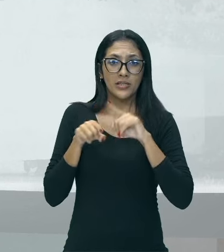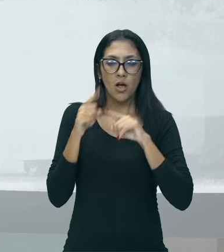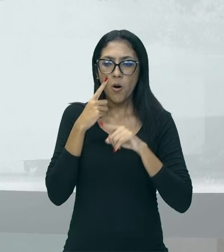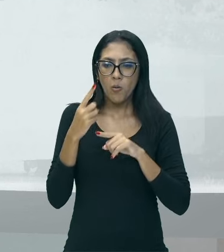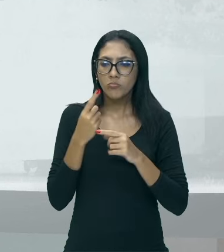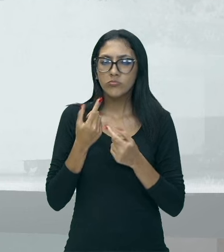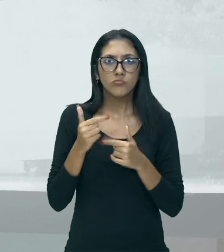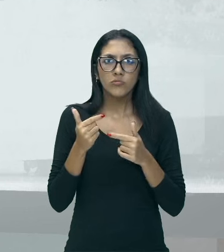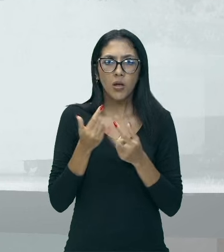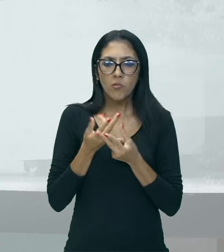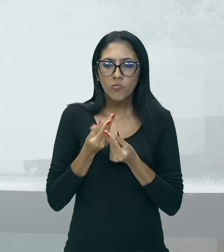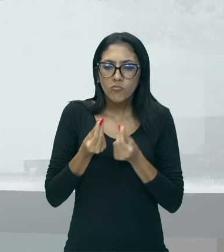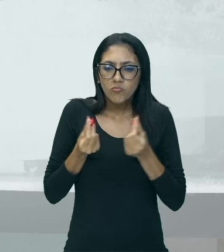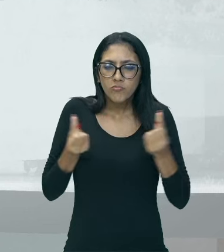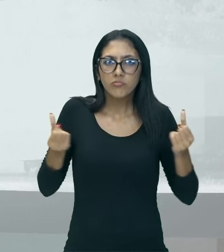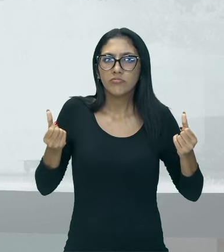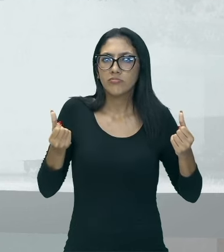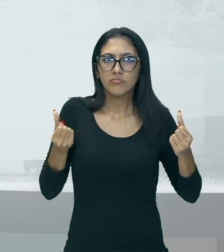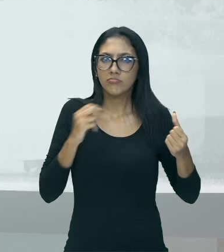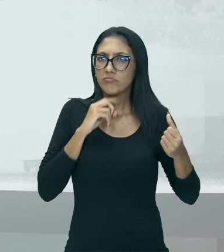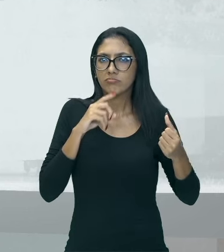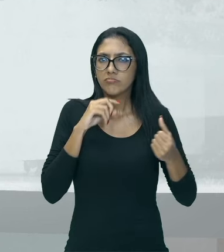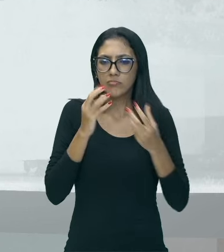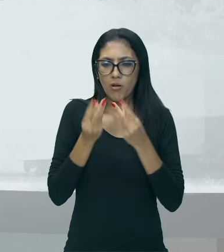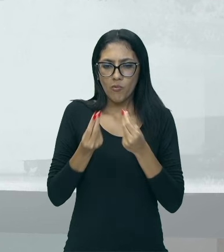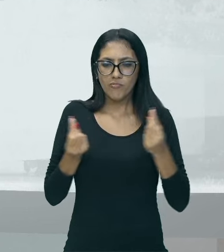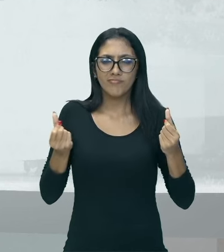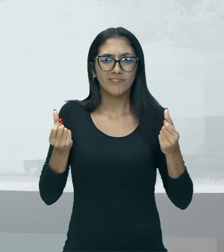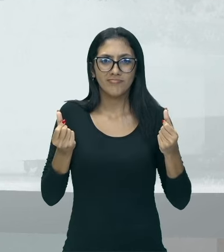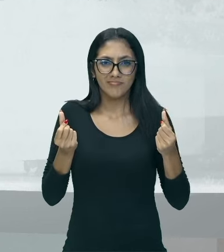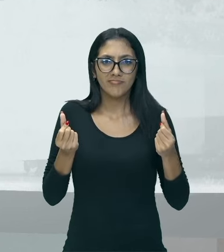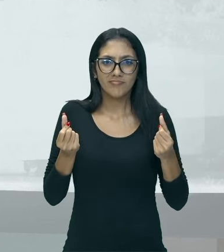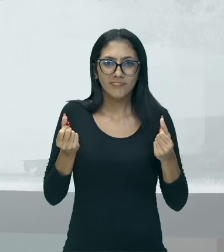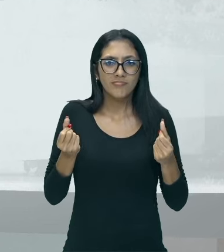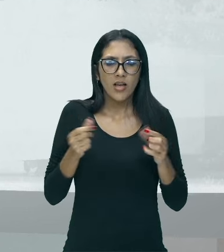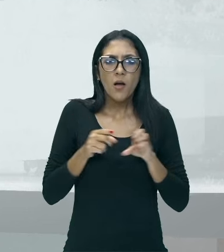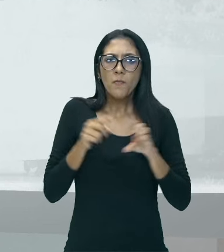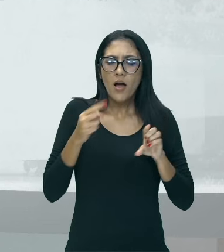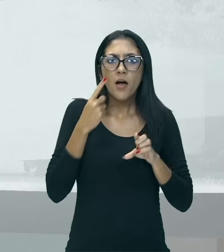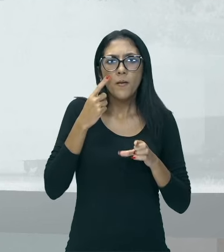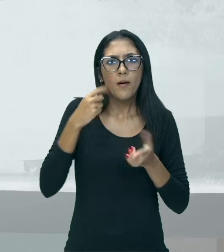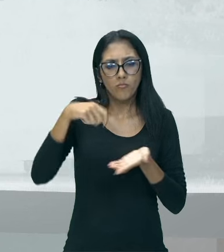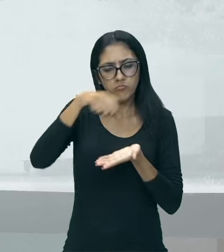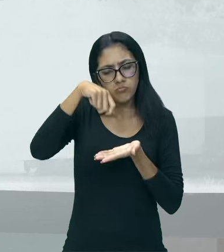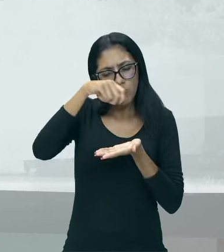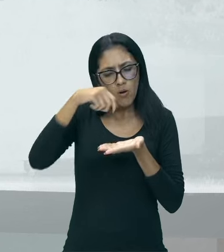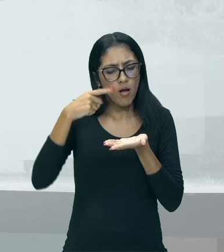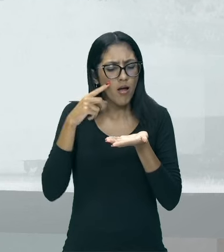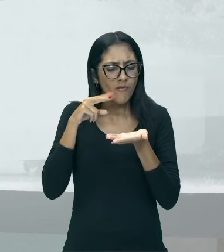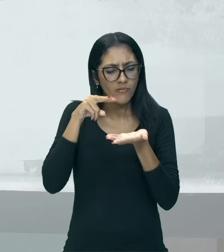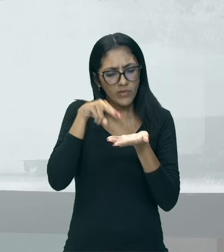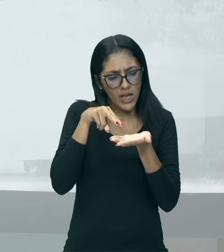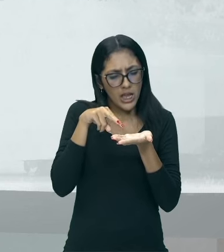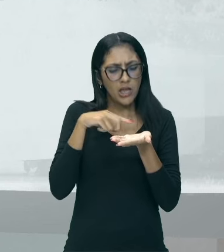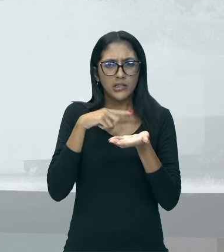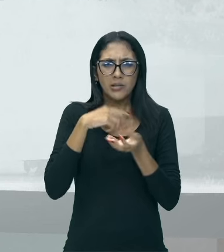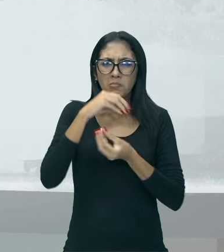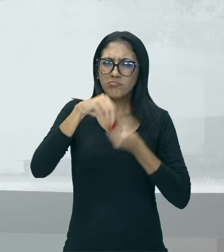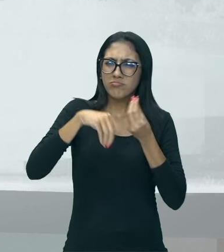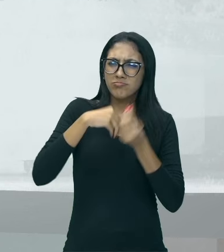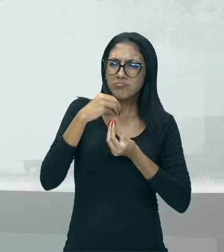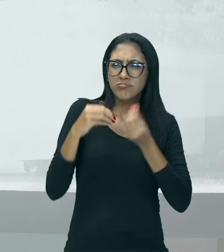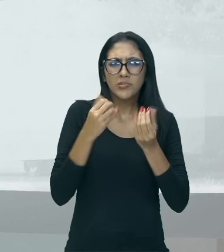na água. Embora que no primeiro momento ela possa estar como um